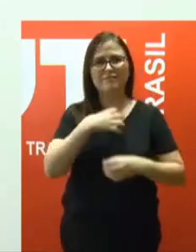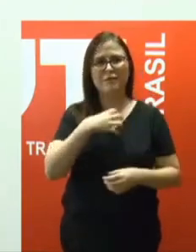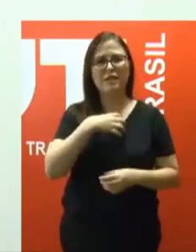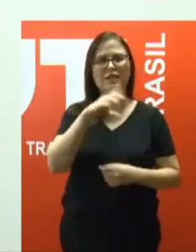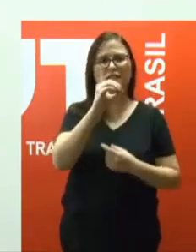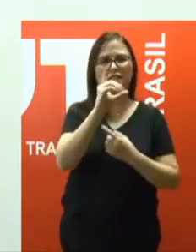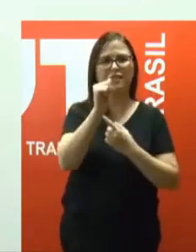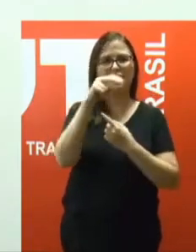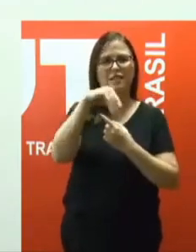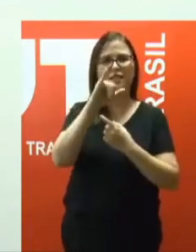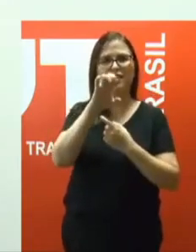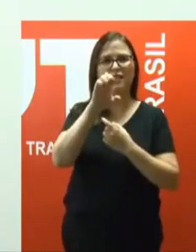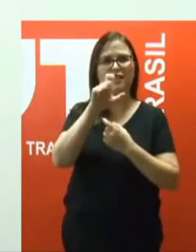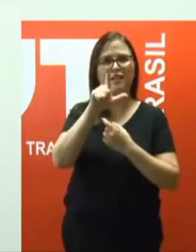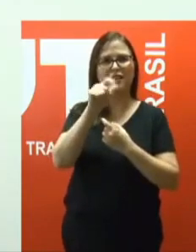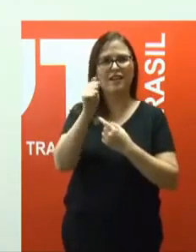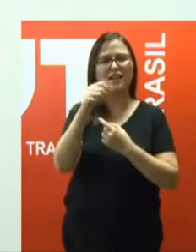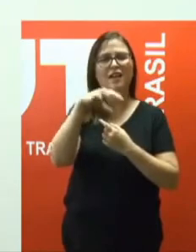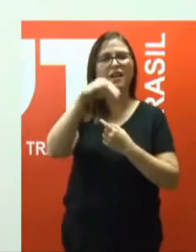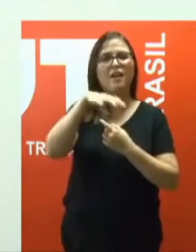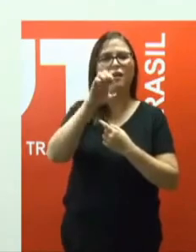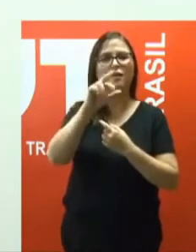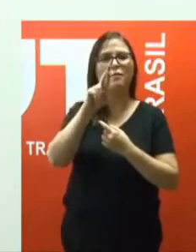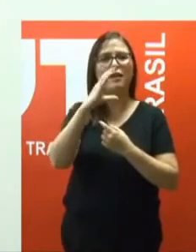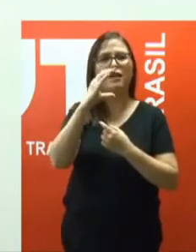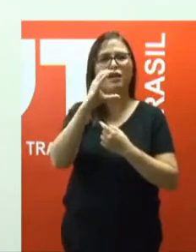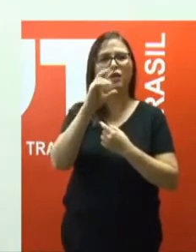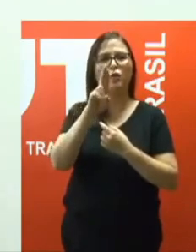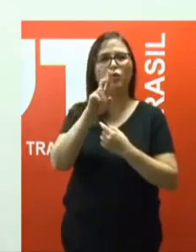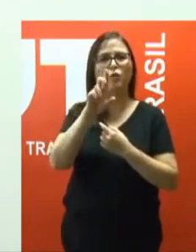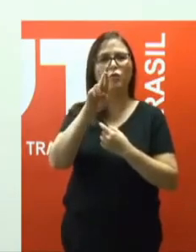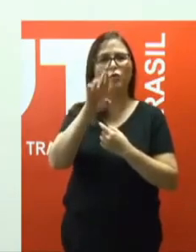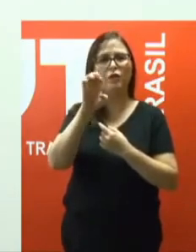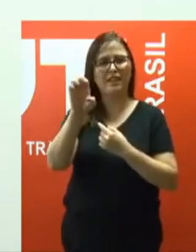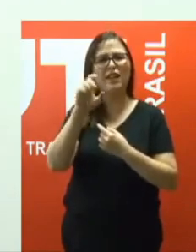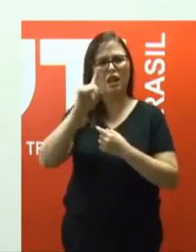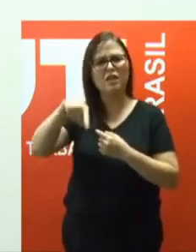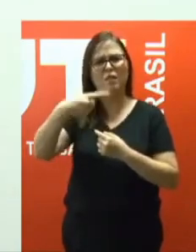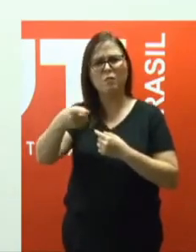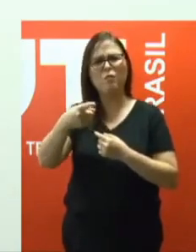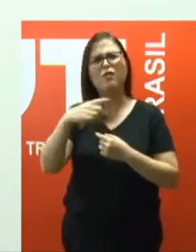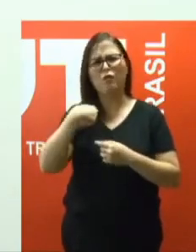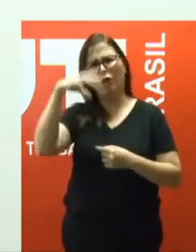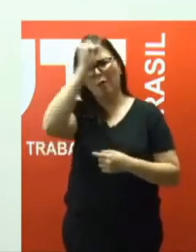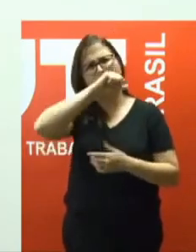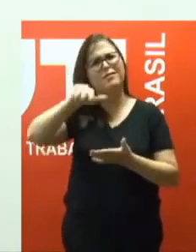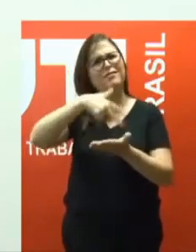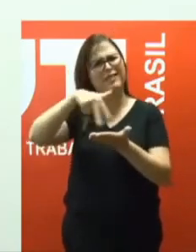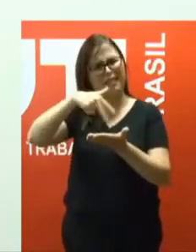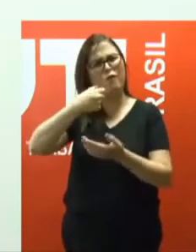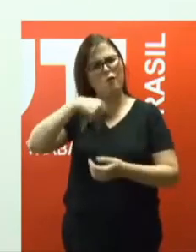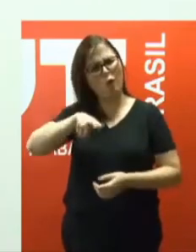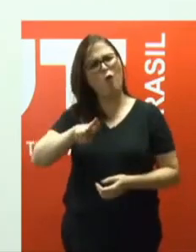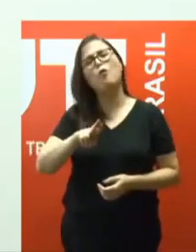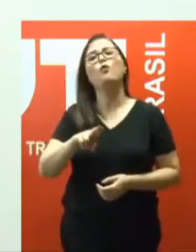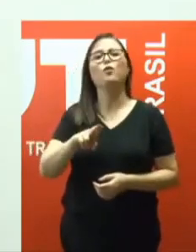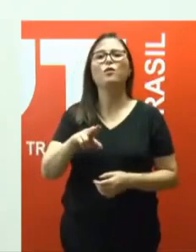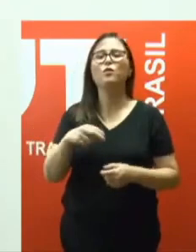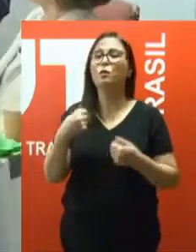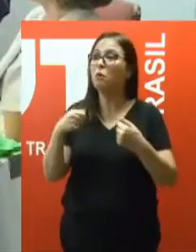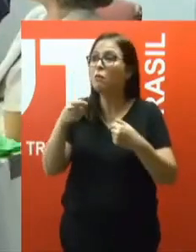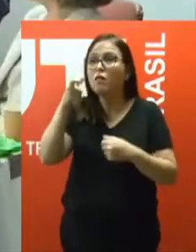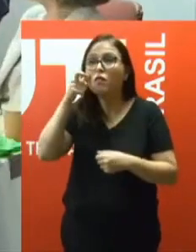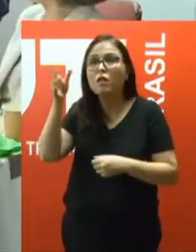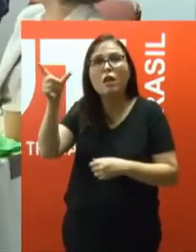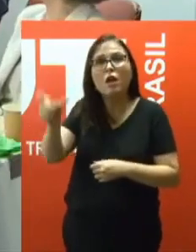Era política. Eu vou aprender a dançar, porque é necessário. Você tem que ver a Grace